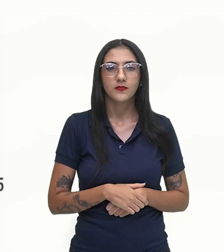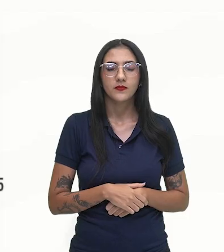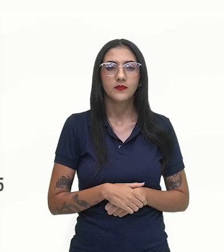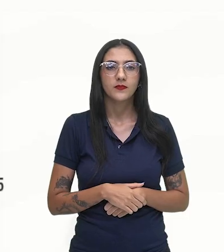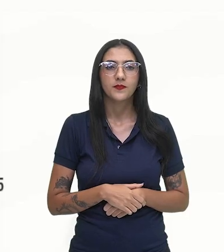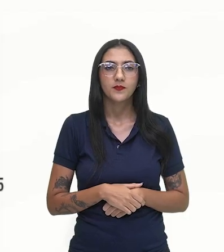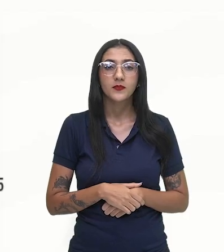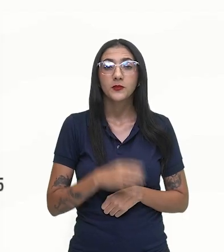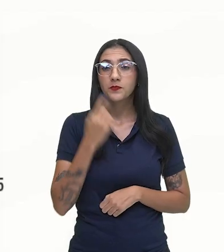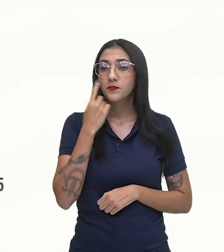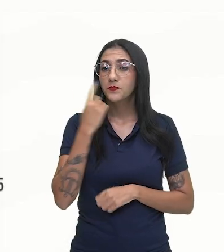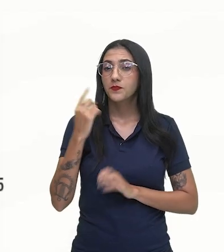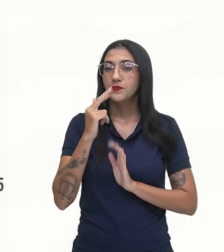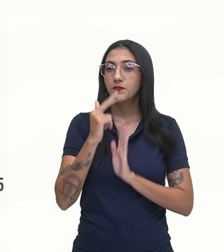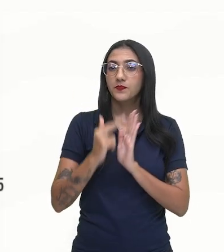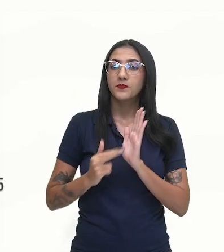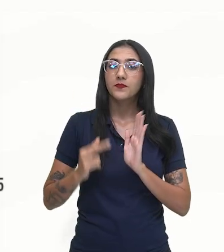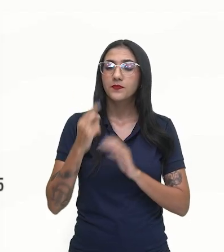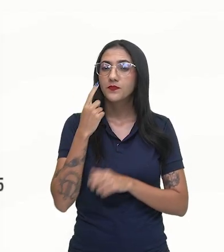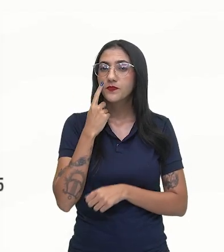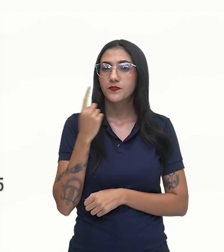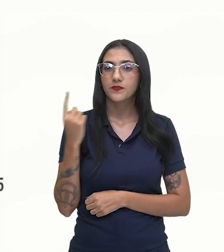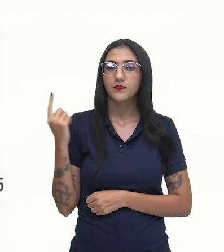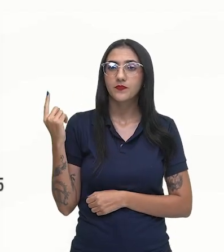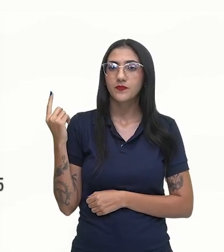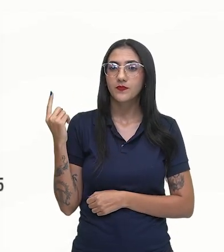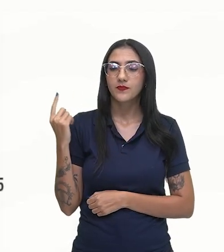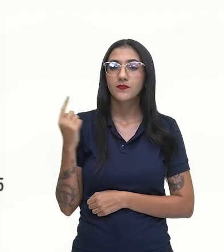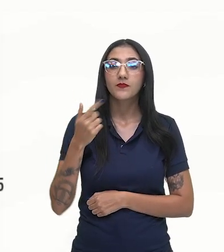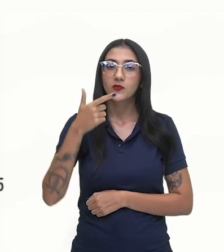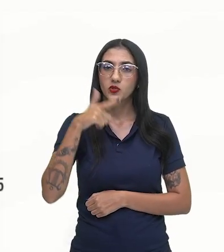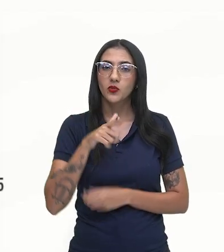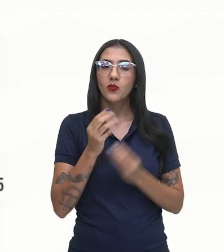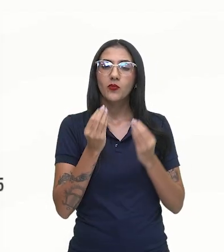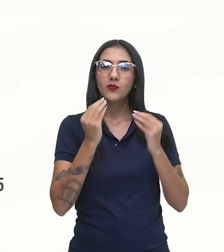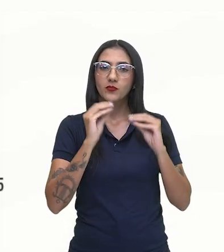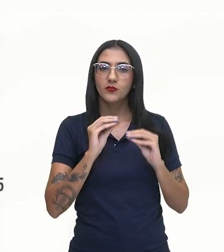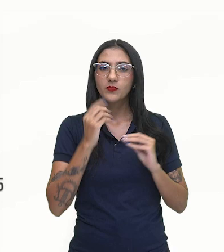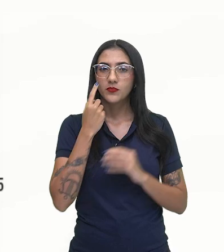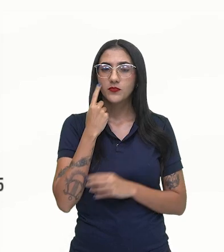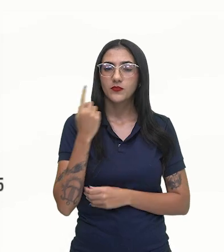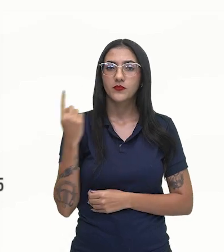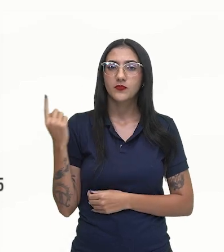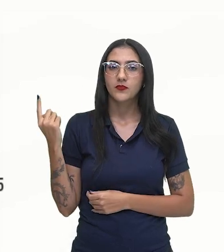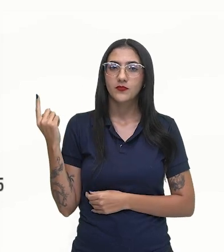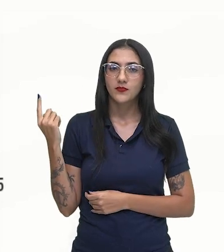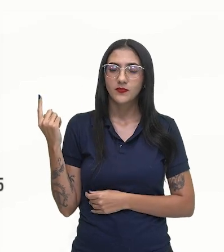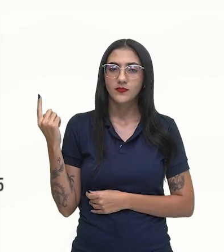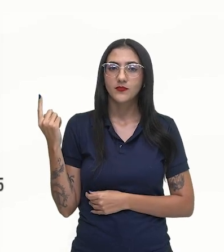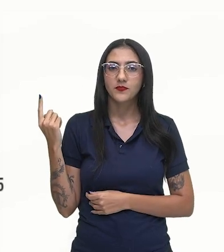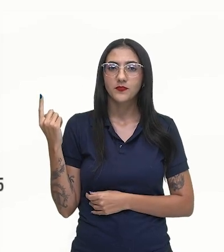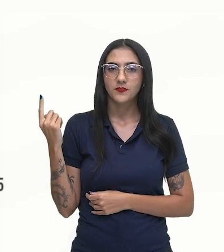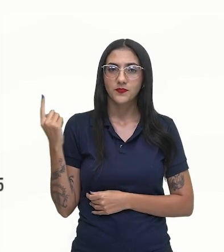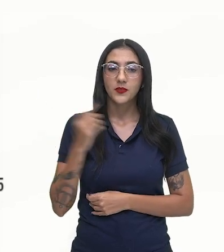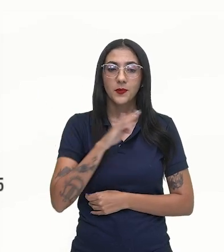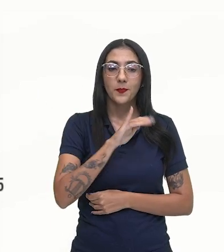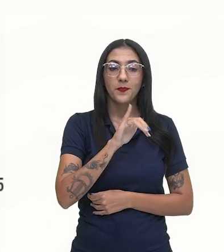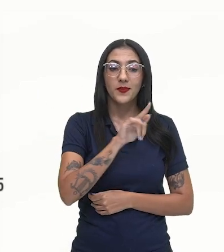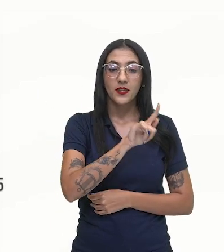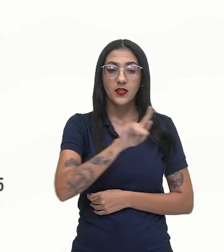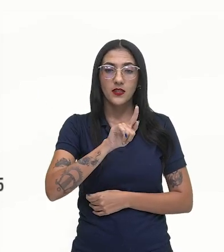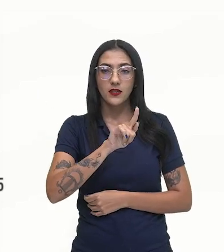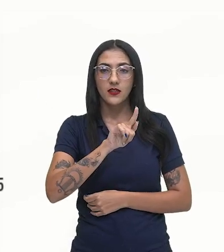letra fala, I wanna be, olha só, vai repetir, né? I wanna be bigger, com 2